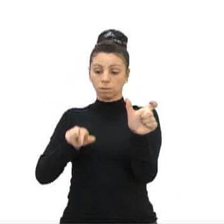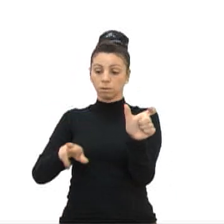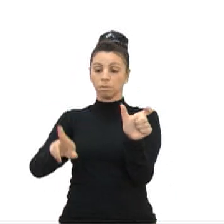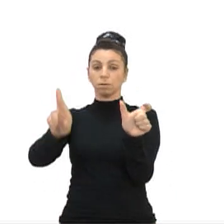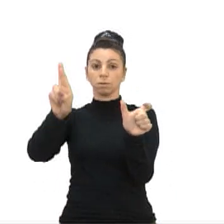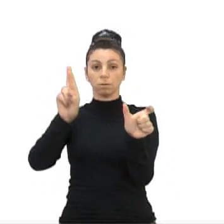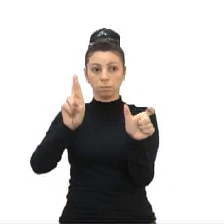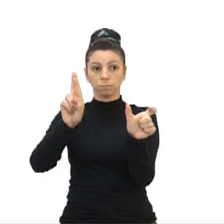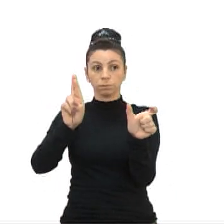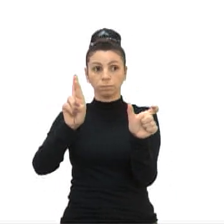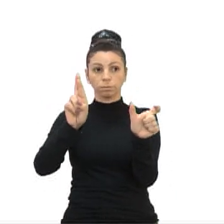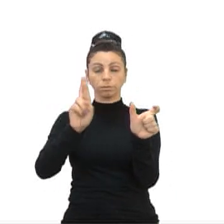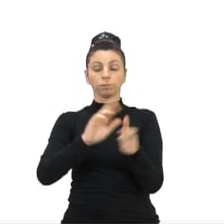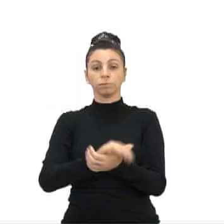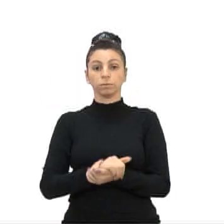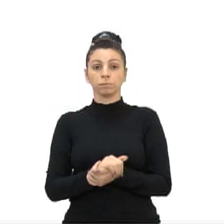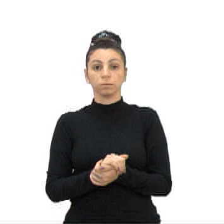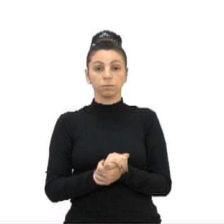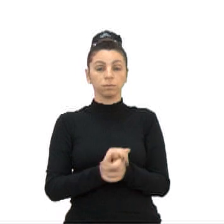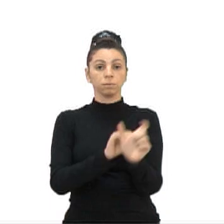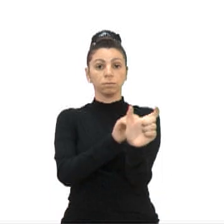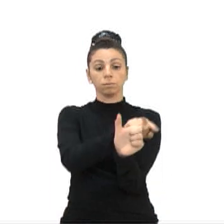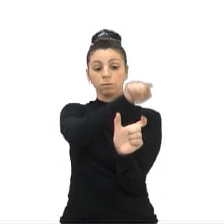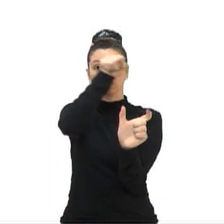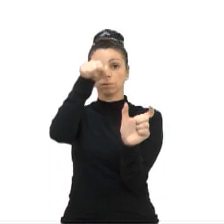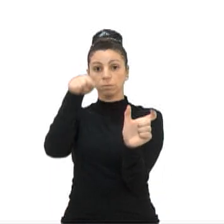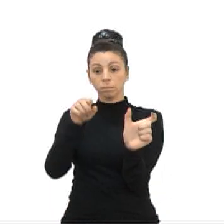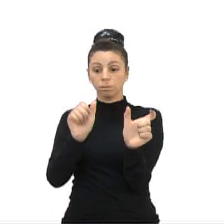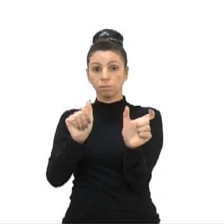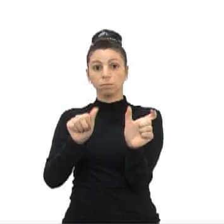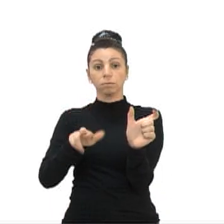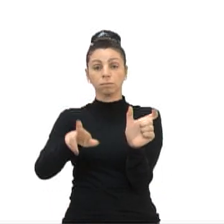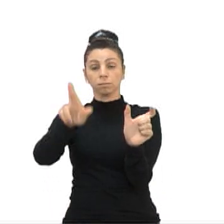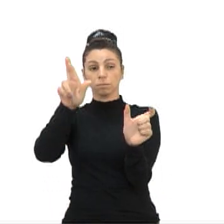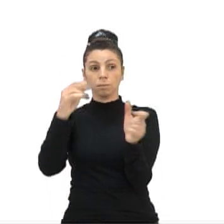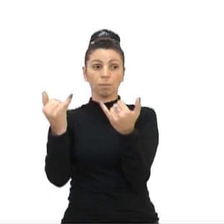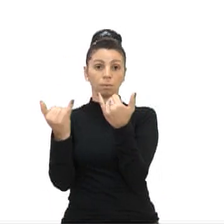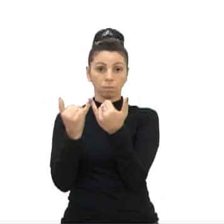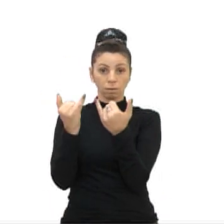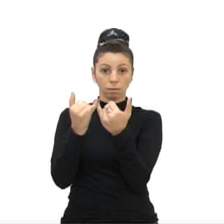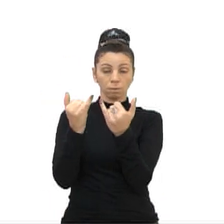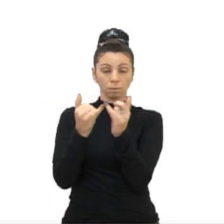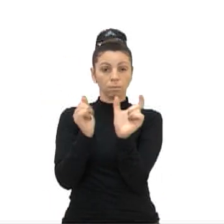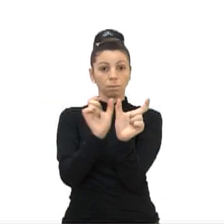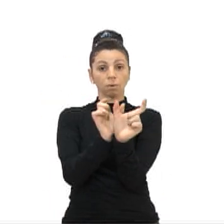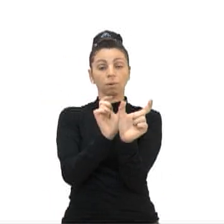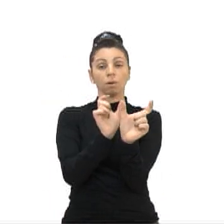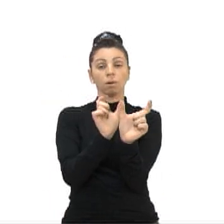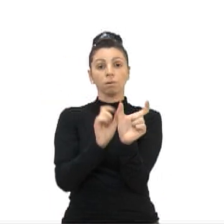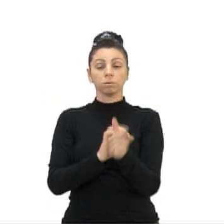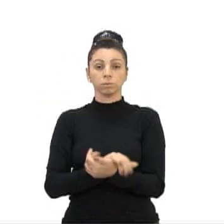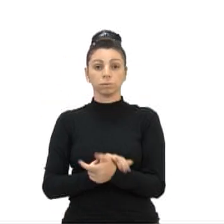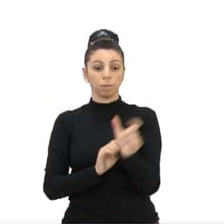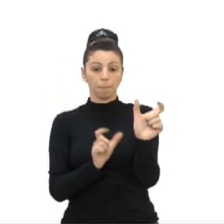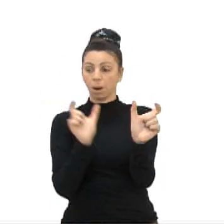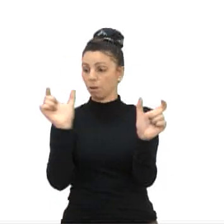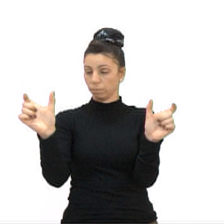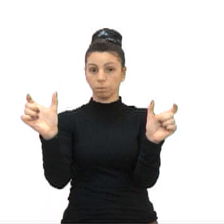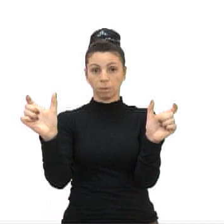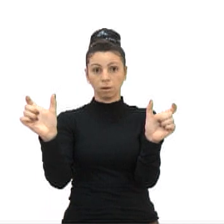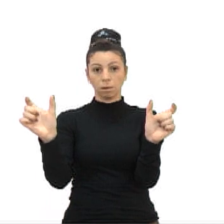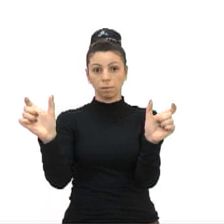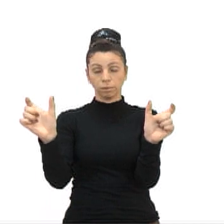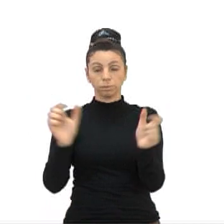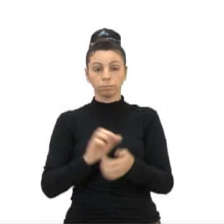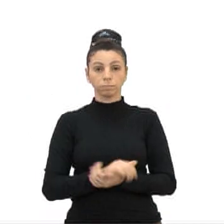vai fazer ali a flexão verbal, fica semelhante. Então vocês vão fazer semelhante ali ao verbo degustar, o verbo cultivar,